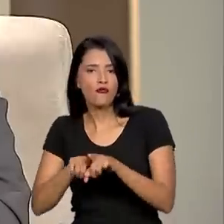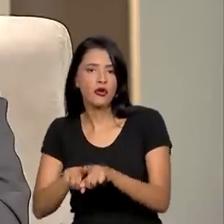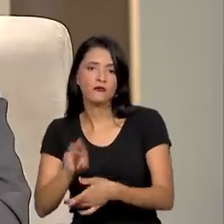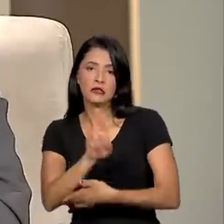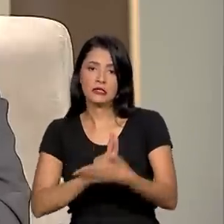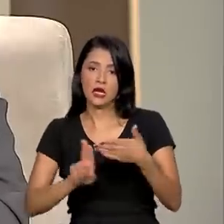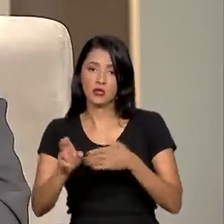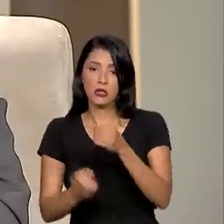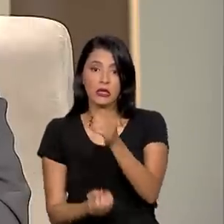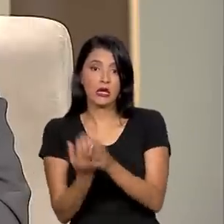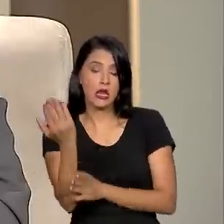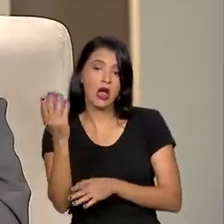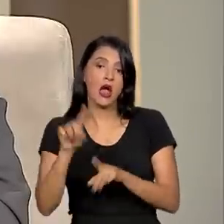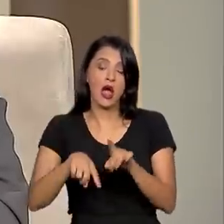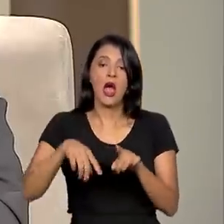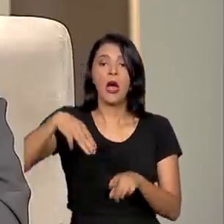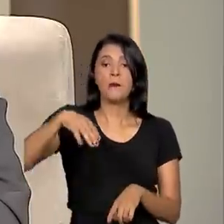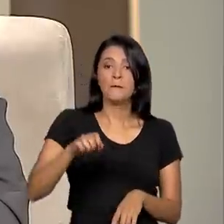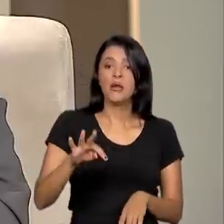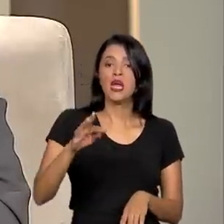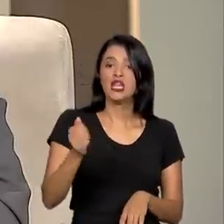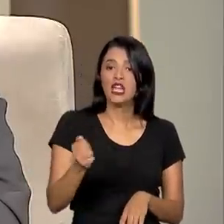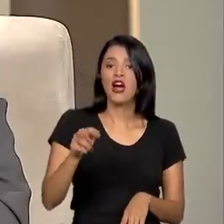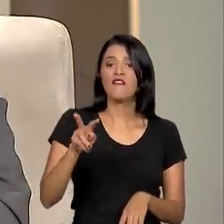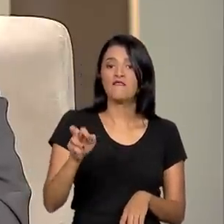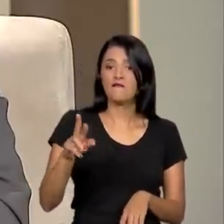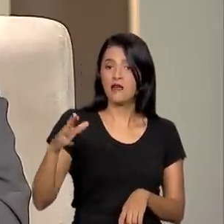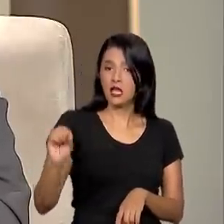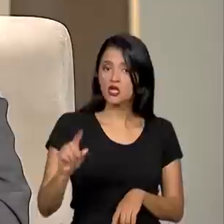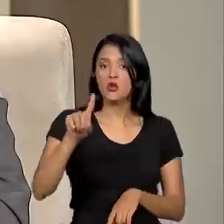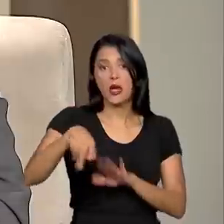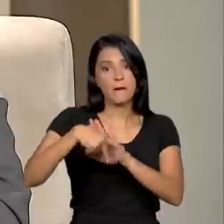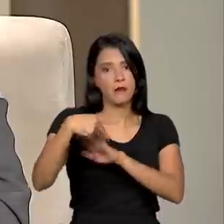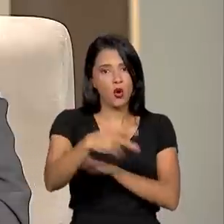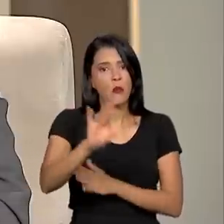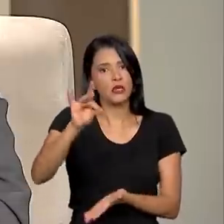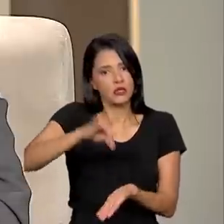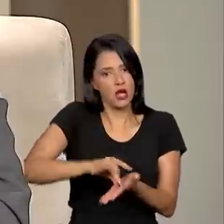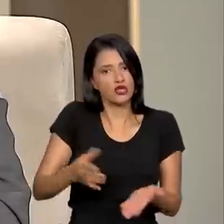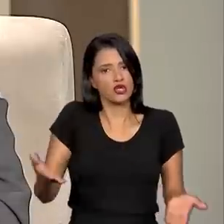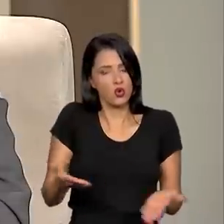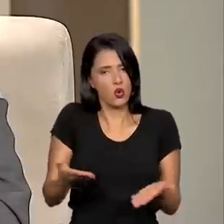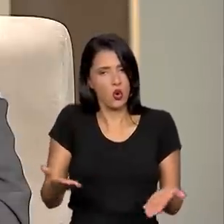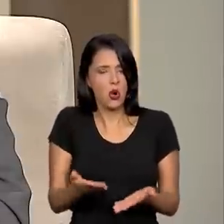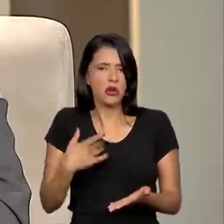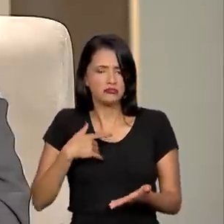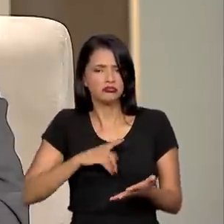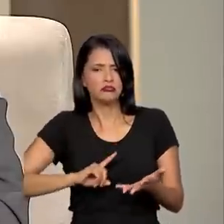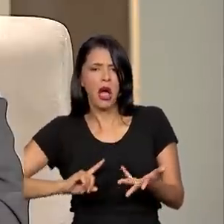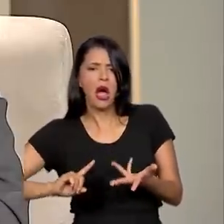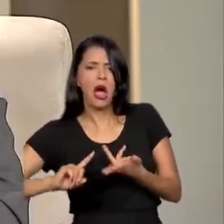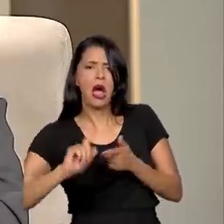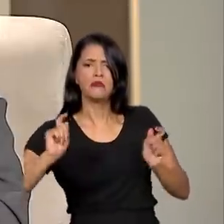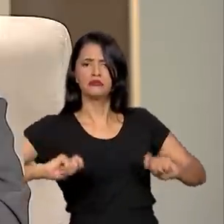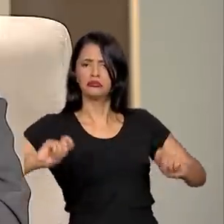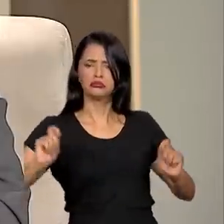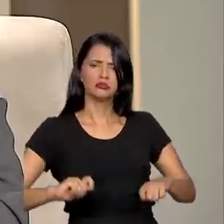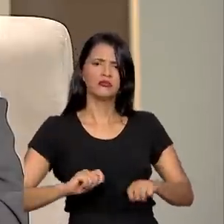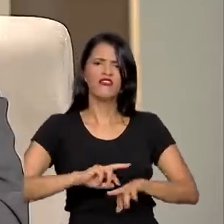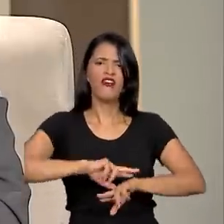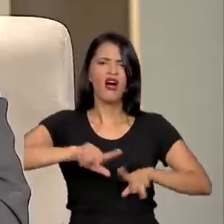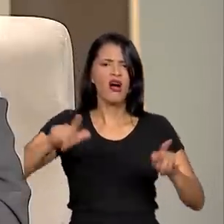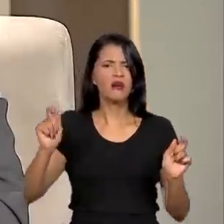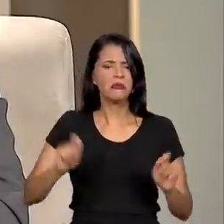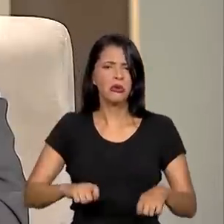produtos. O metaverso é uma realidade que veio para ficar e que traz uma infinitude de possibilidades,